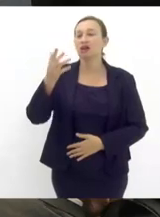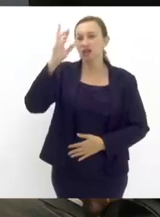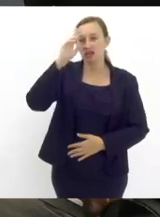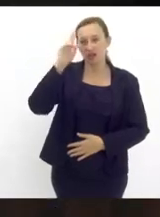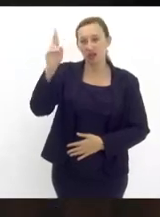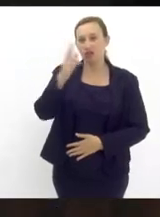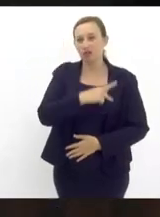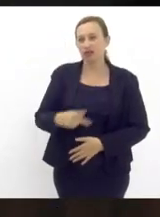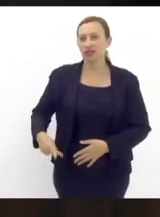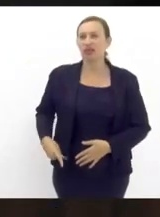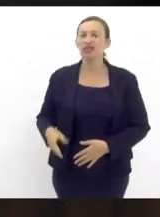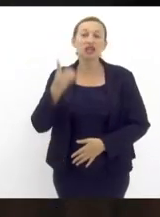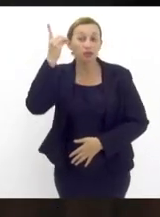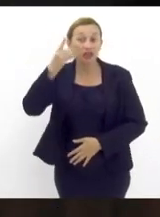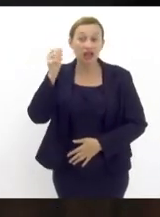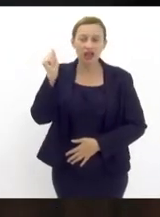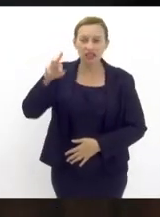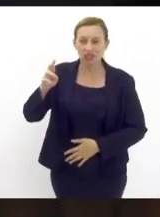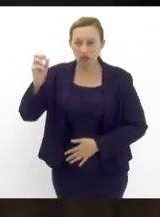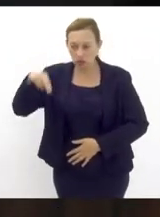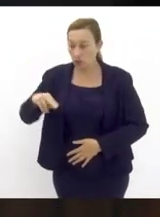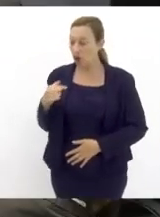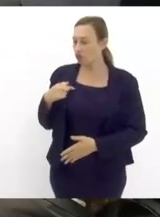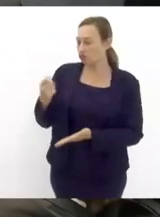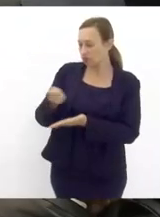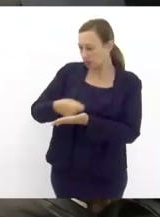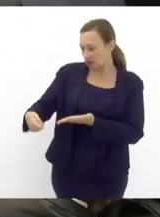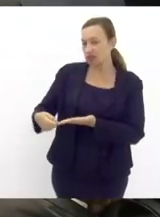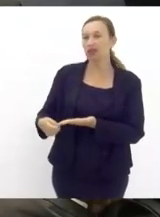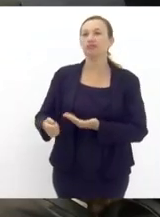Deputado Anderson eu gostaria de assinar